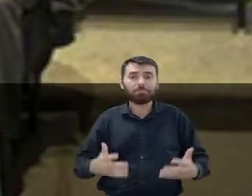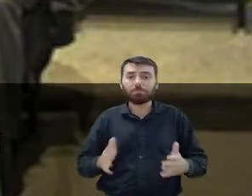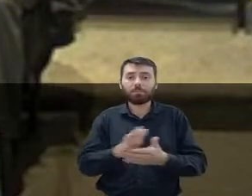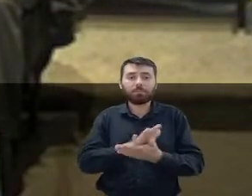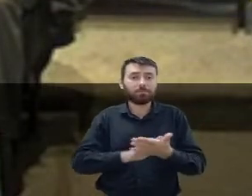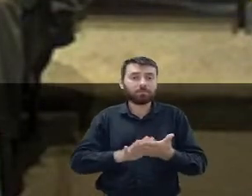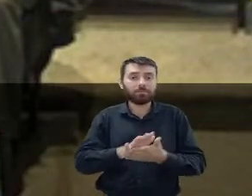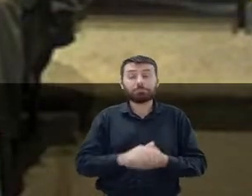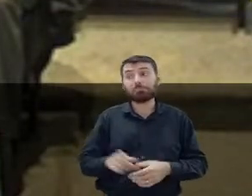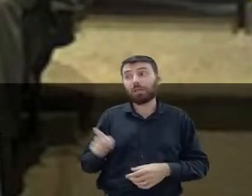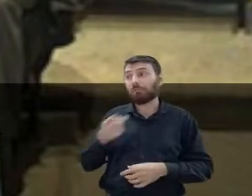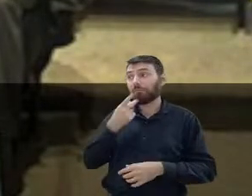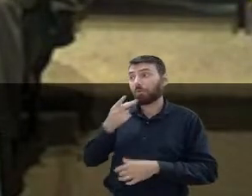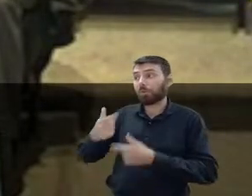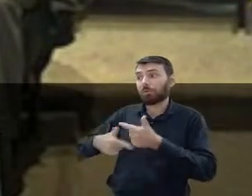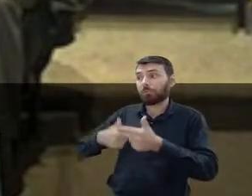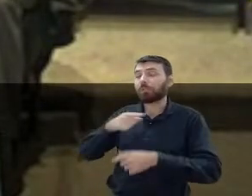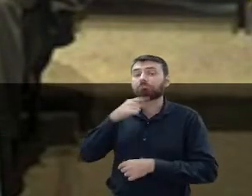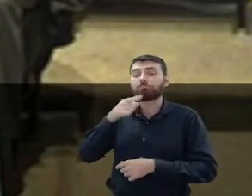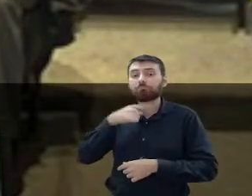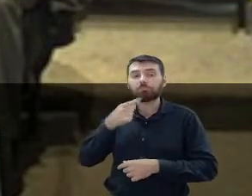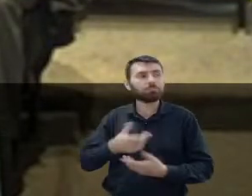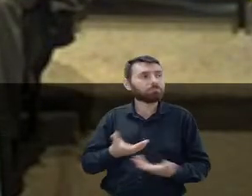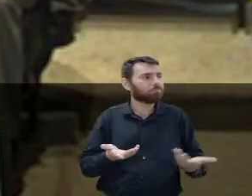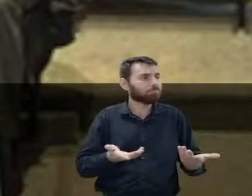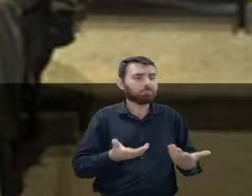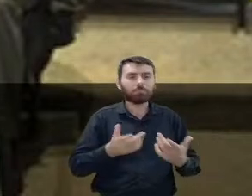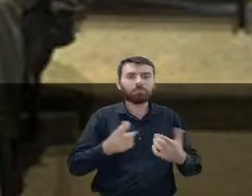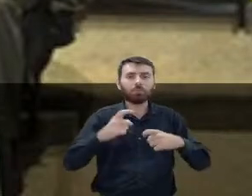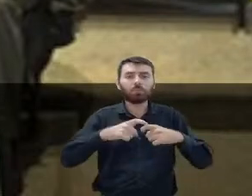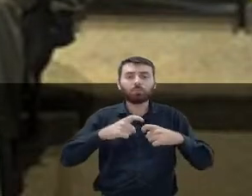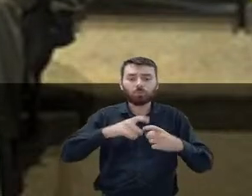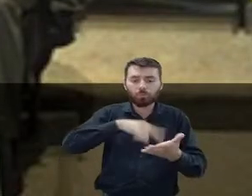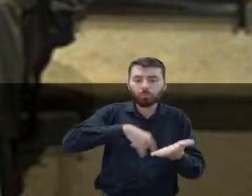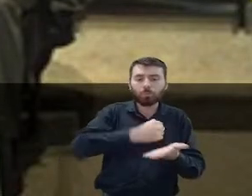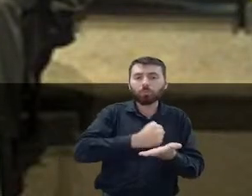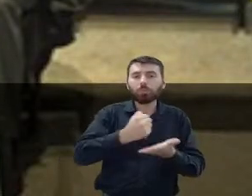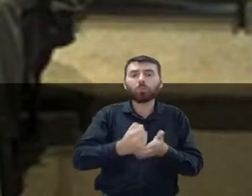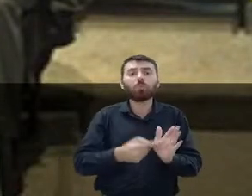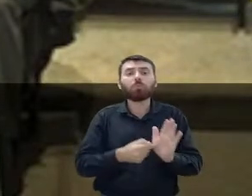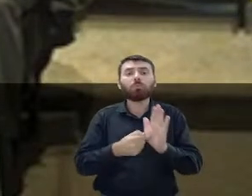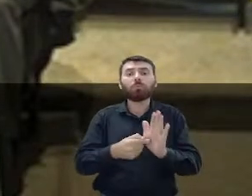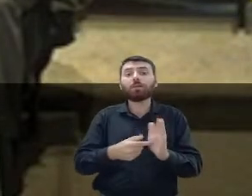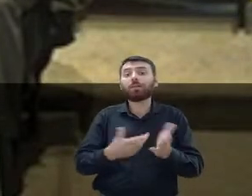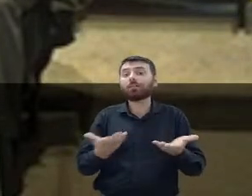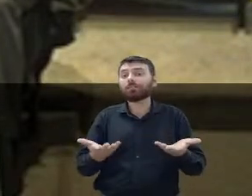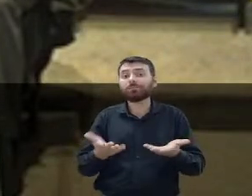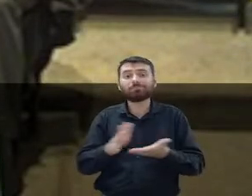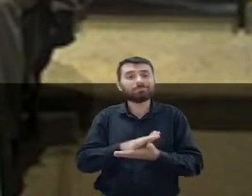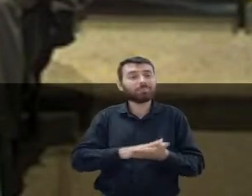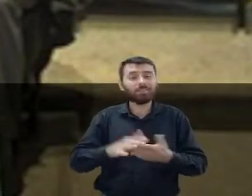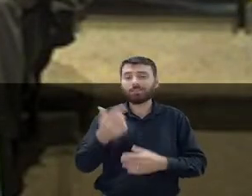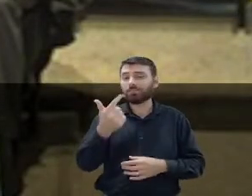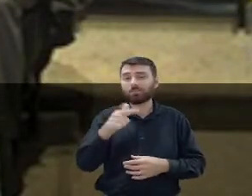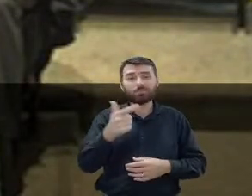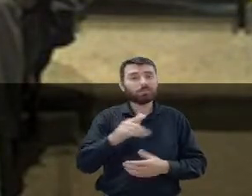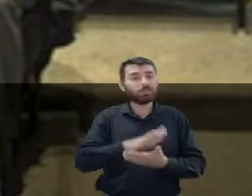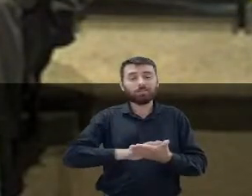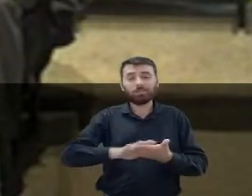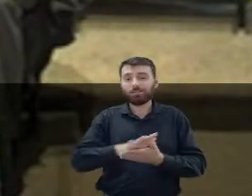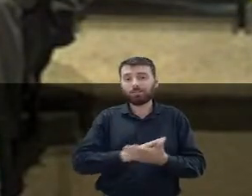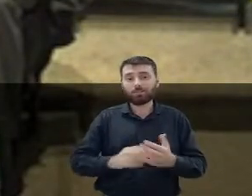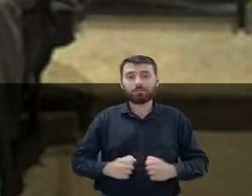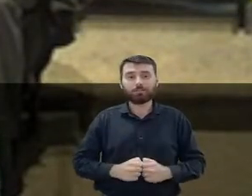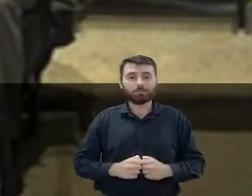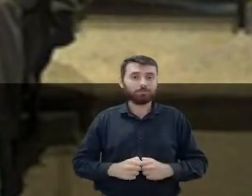estava incapaz. Cadê o documento? Cadê um atestado de saúde que a empresa juntou? Cadê os do reclamante? Nada. No laudo pericial, a perita